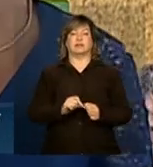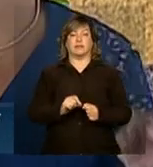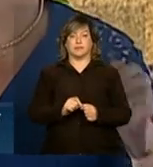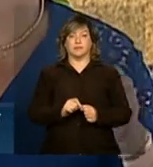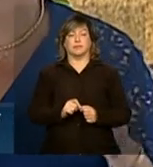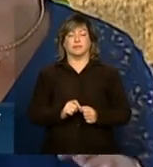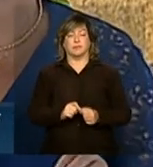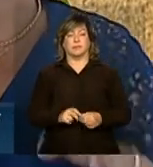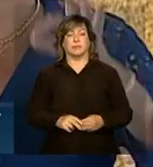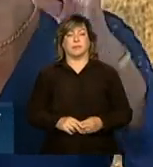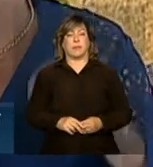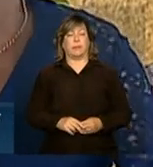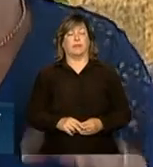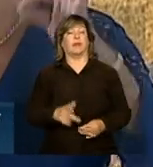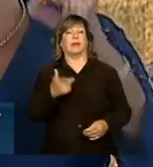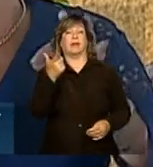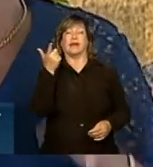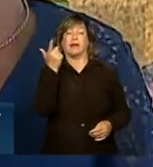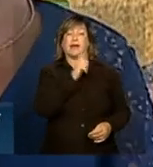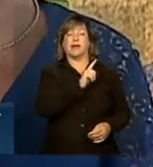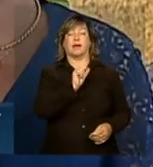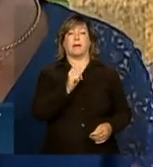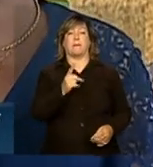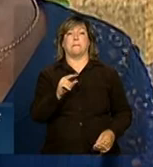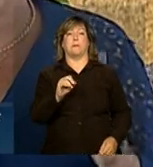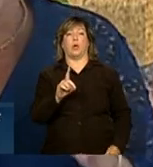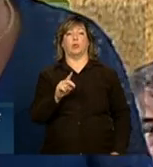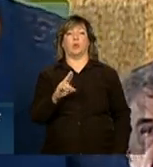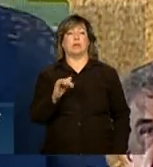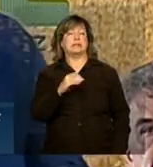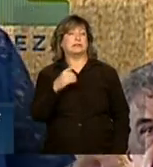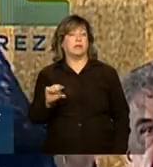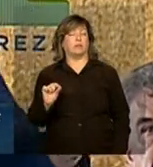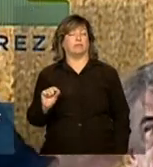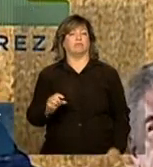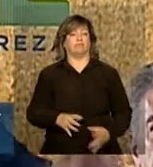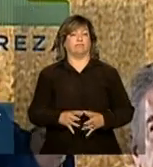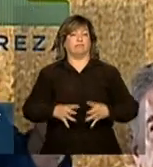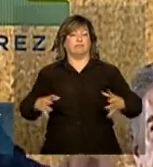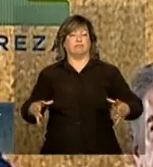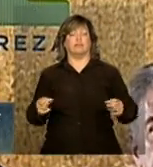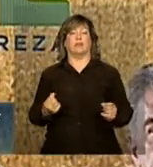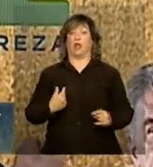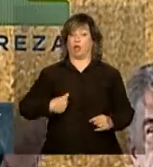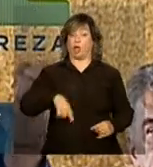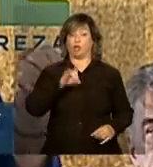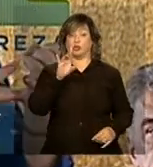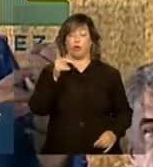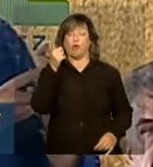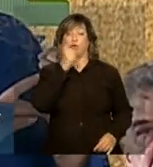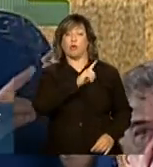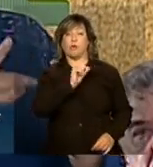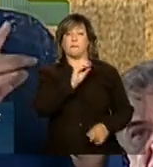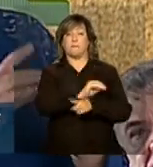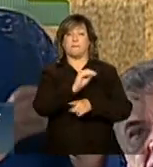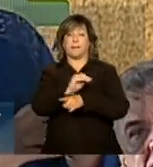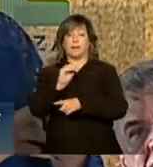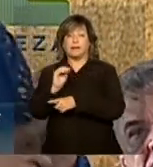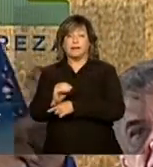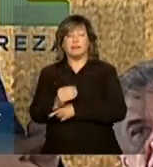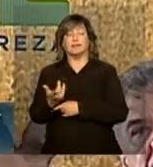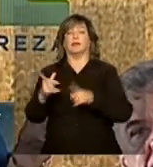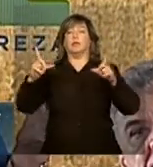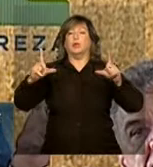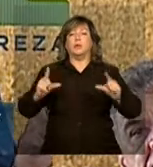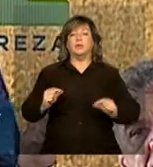É ganhar em produtividade. Nós só conseguiremos manter a